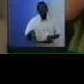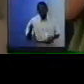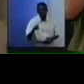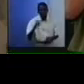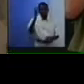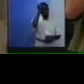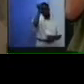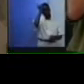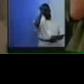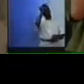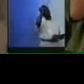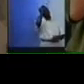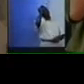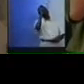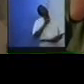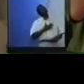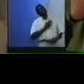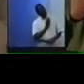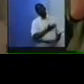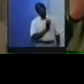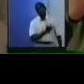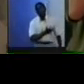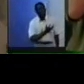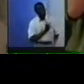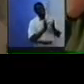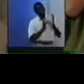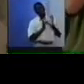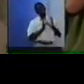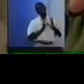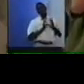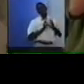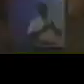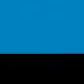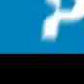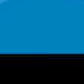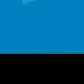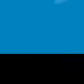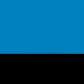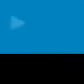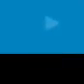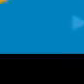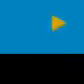Voltei arrependido, de coração ferido.